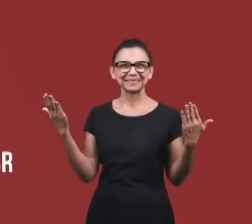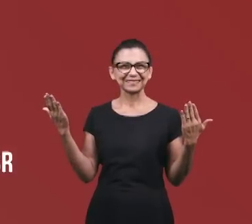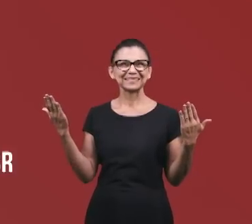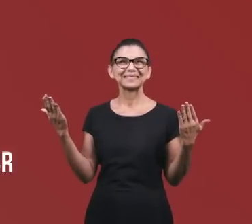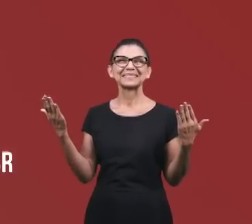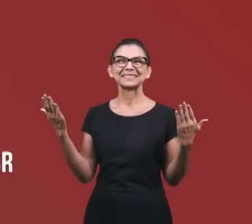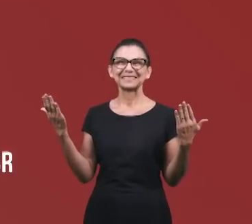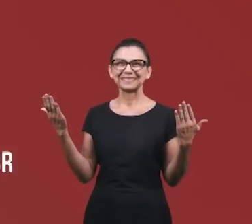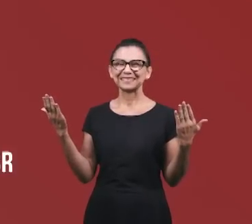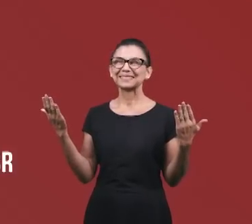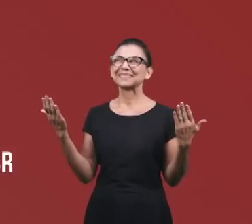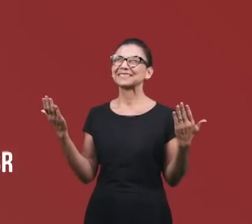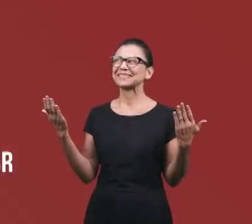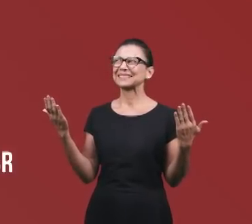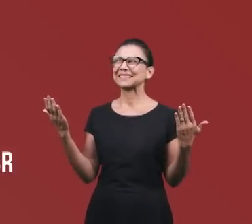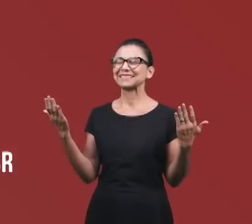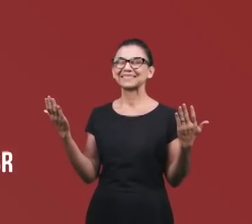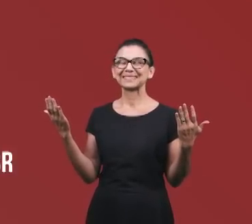coração.